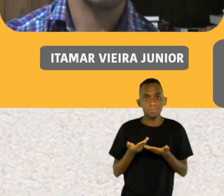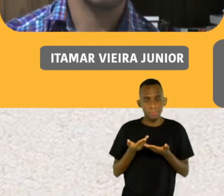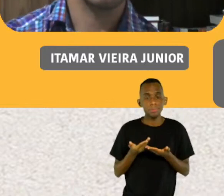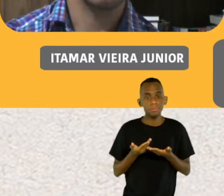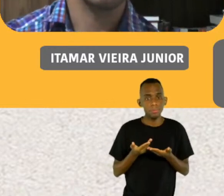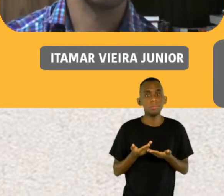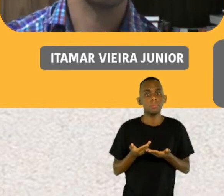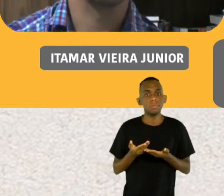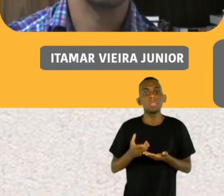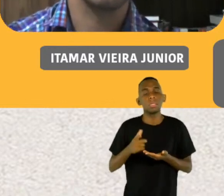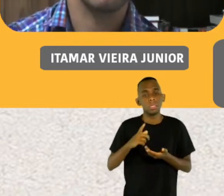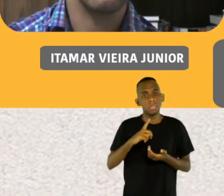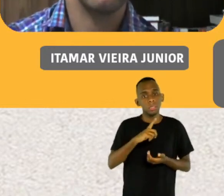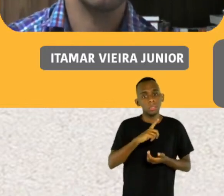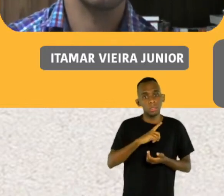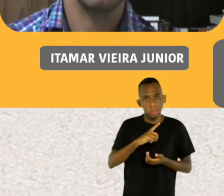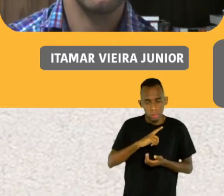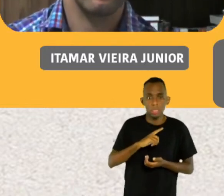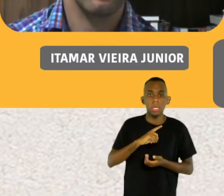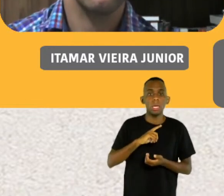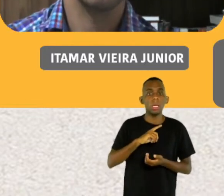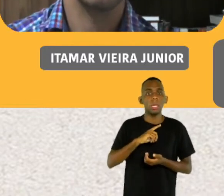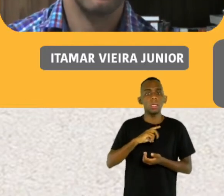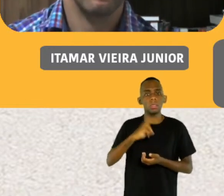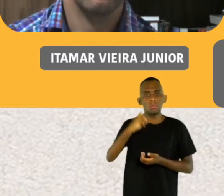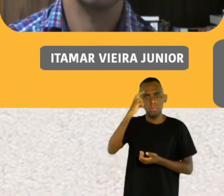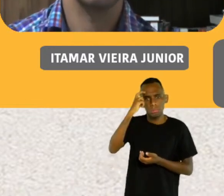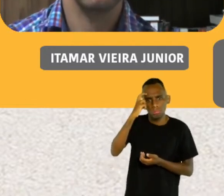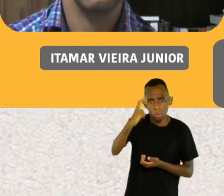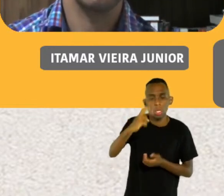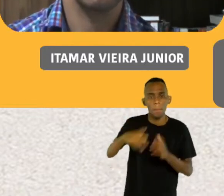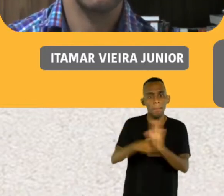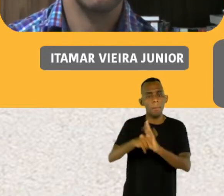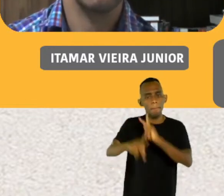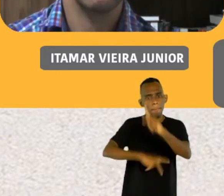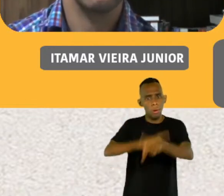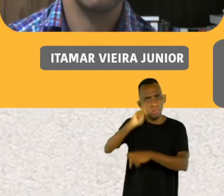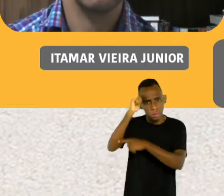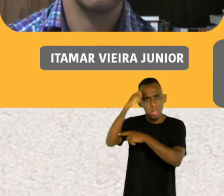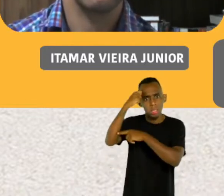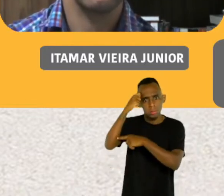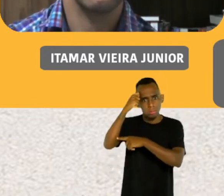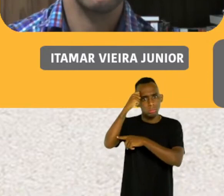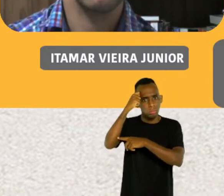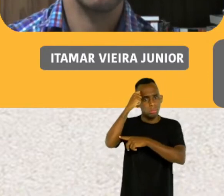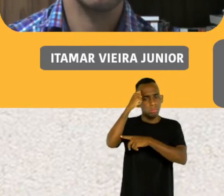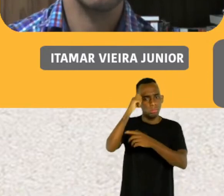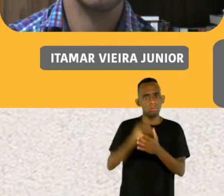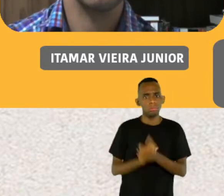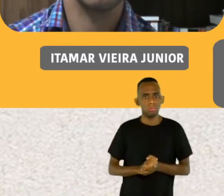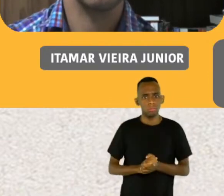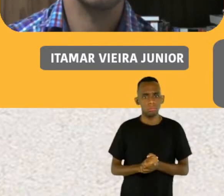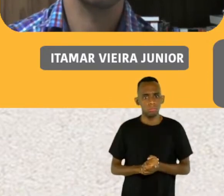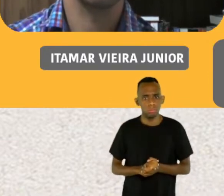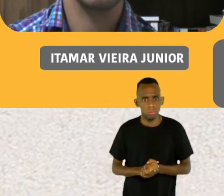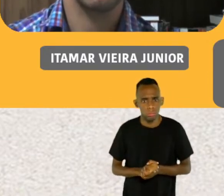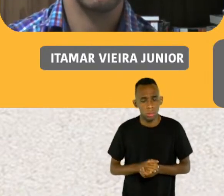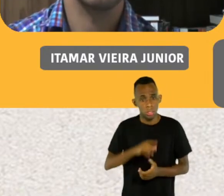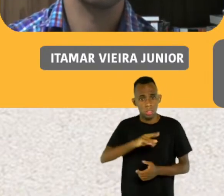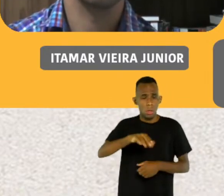uma inteligência, uma intelectualidade negra, né? Que já não é mais aquela